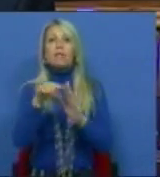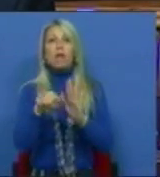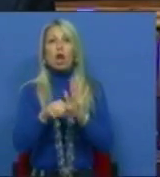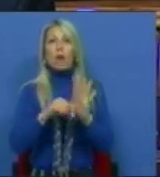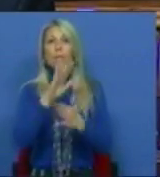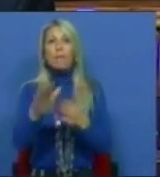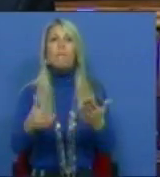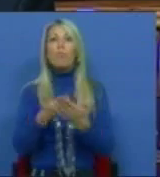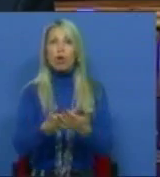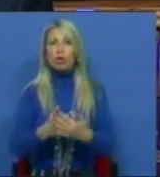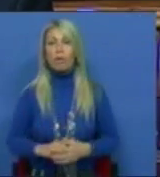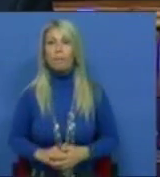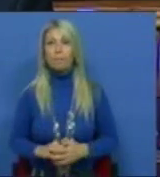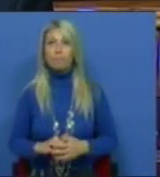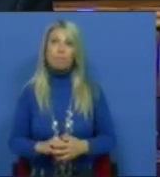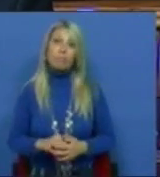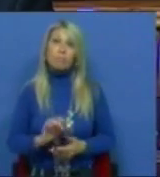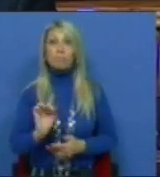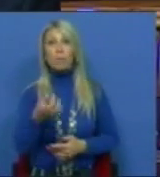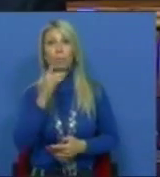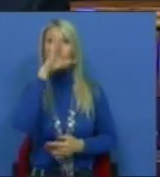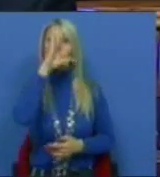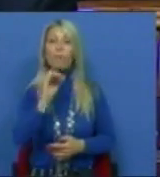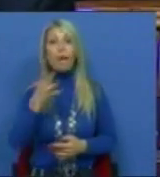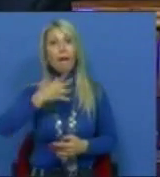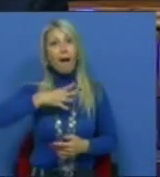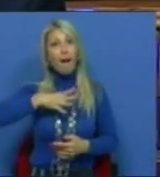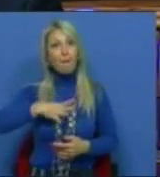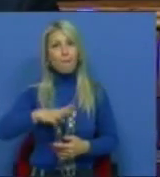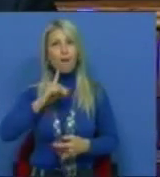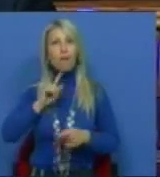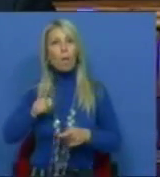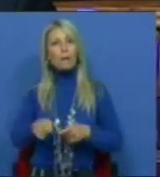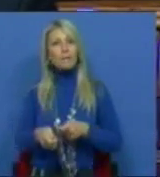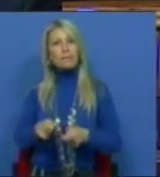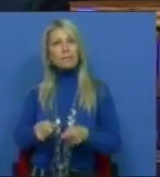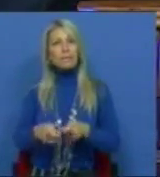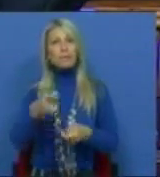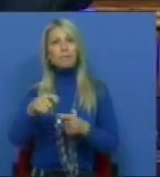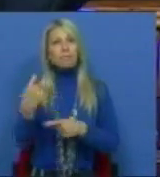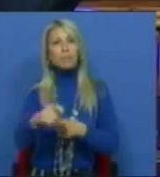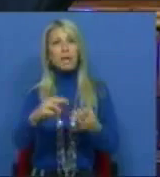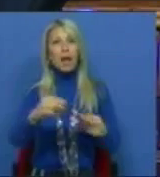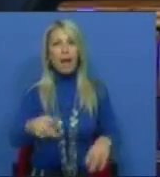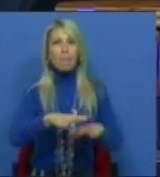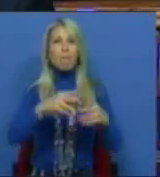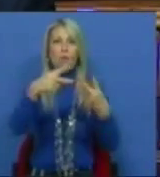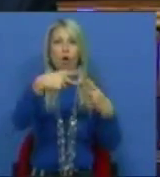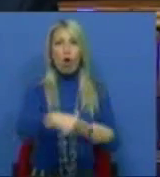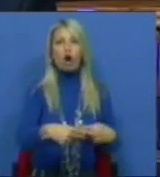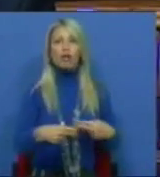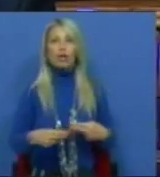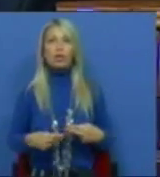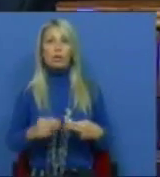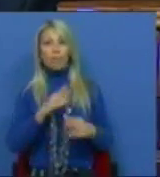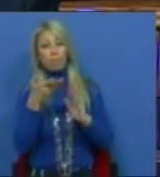desta proposta. Será que o Governo pretende persuadir os autarcas para os cortes que